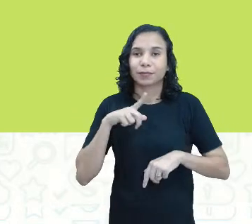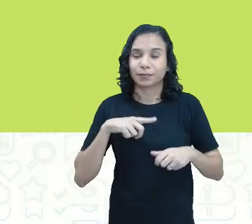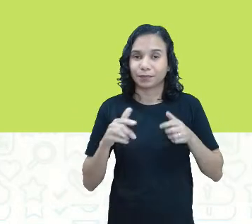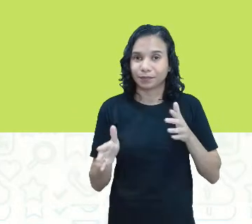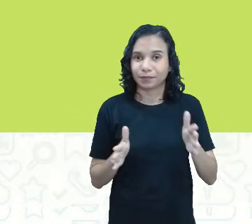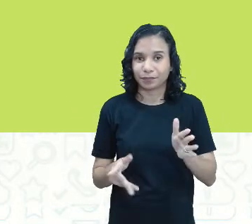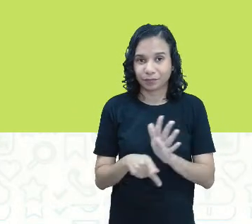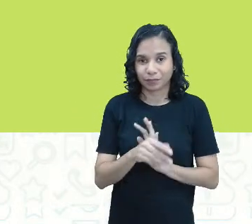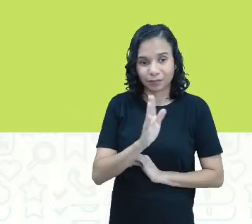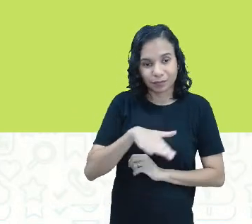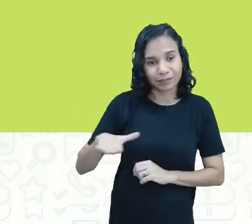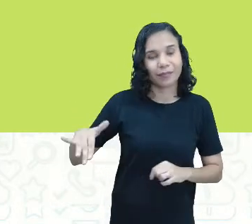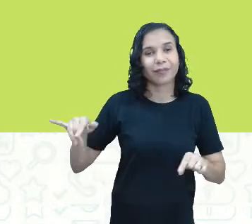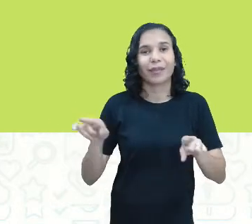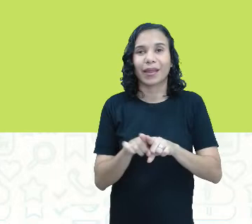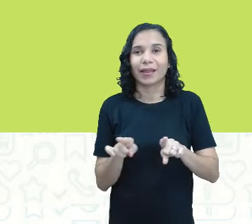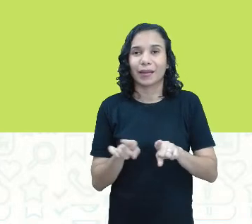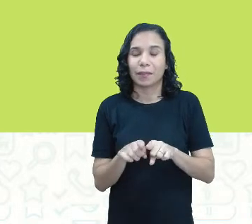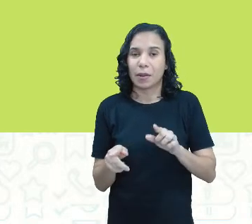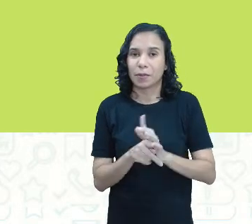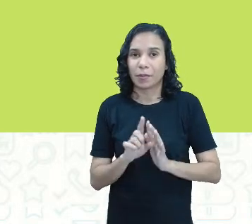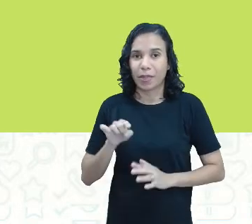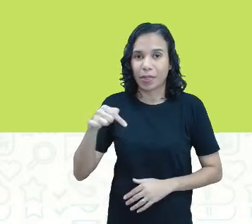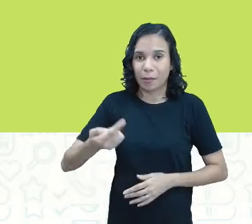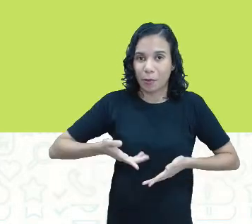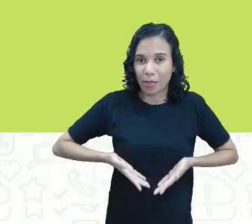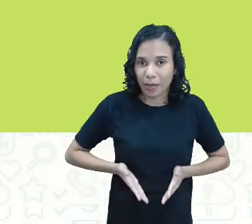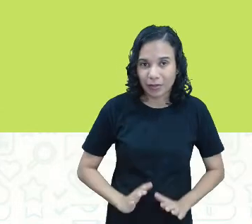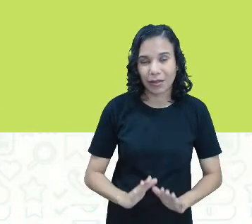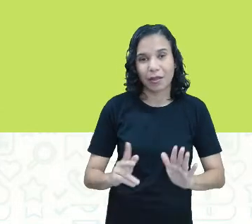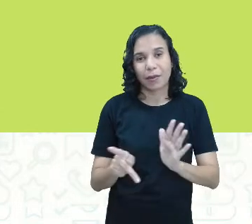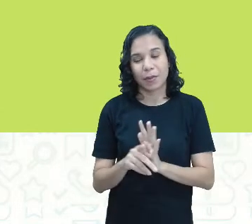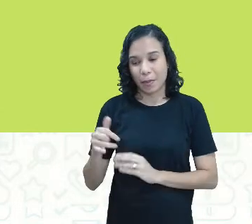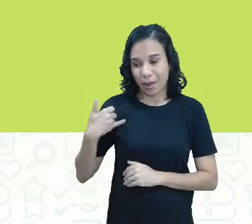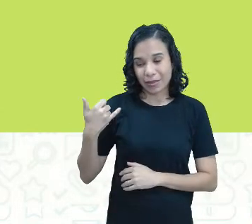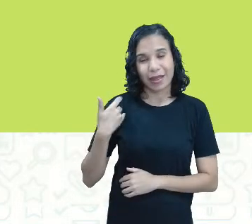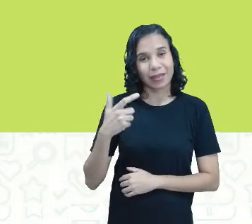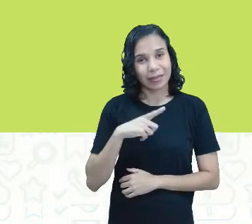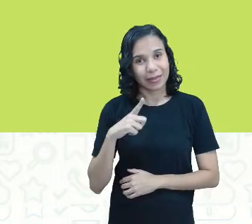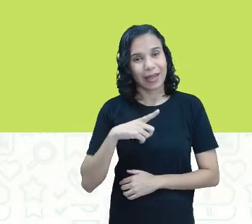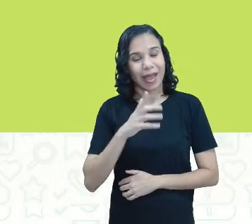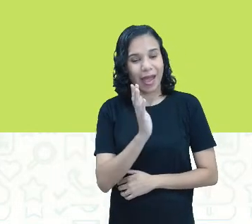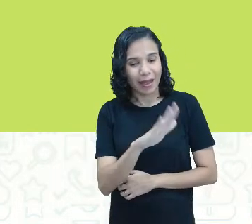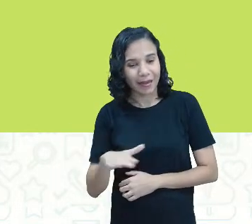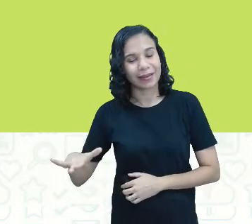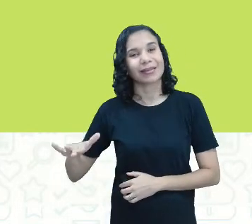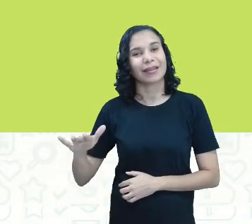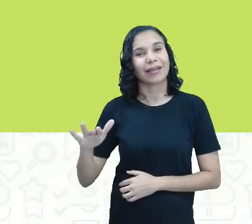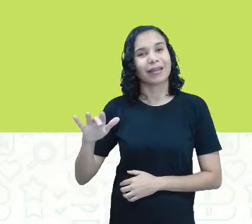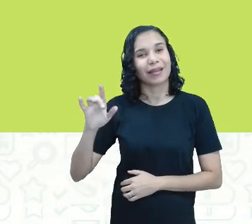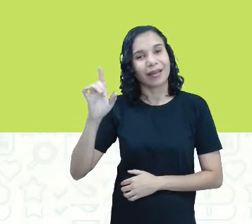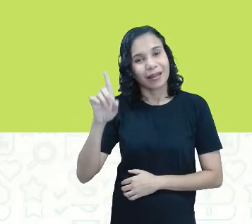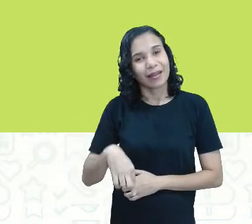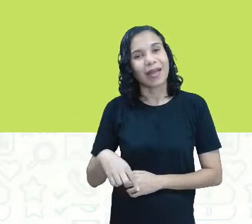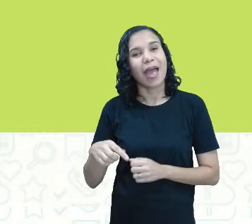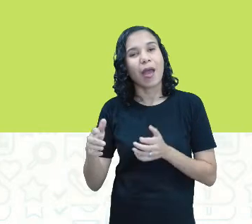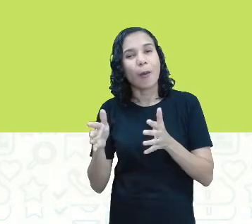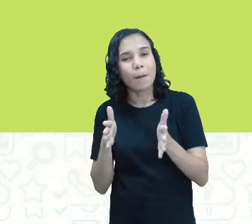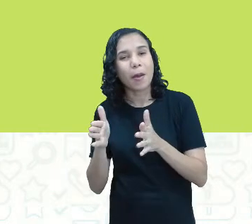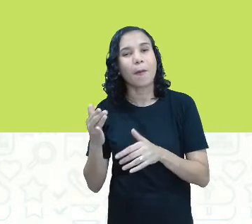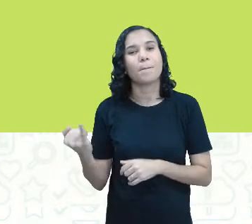da infância também. Após o nascimento, uma certa idade, já vem a infância, que é um período